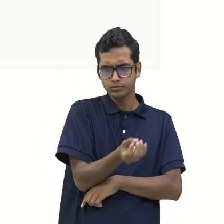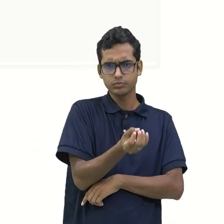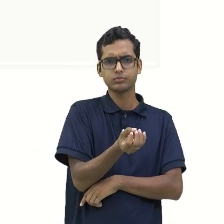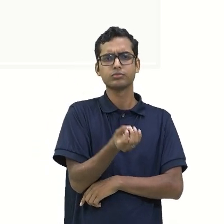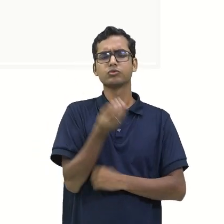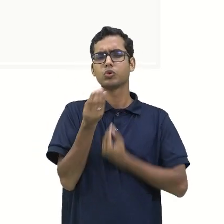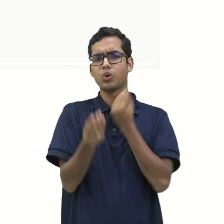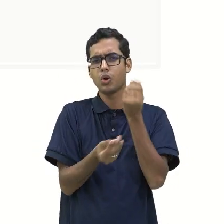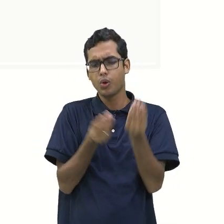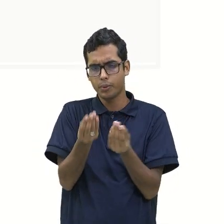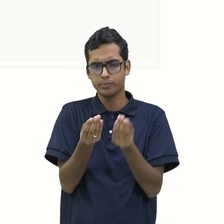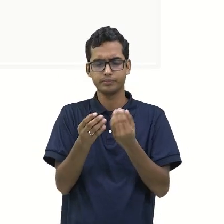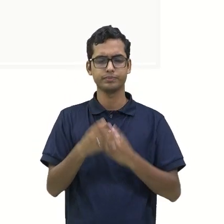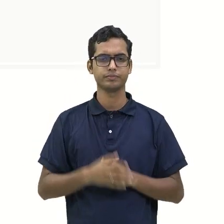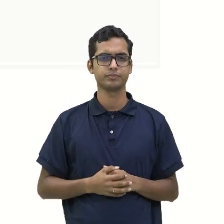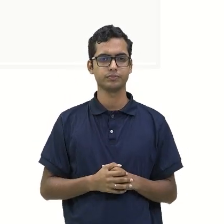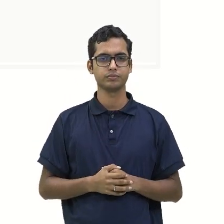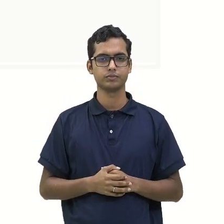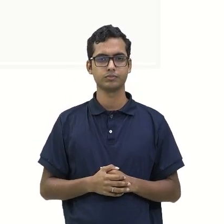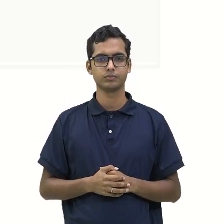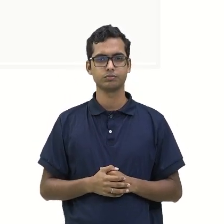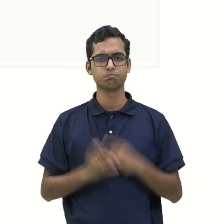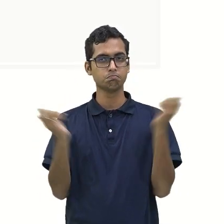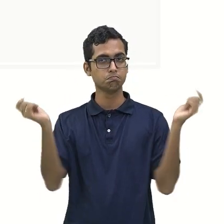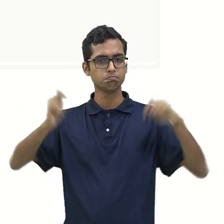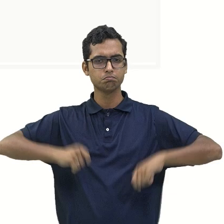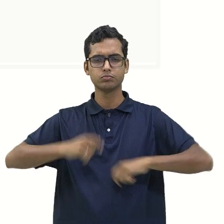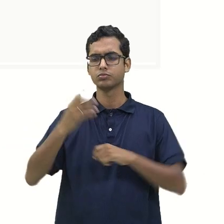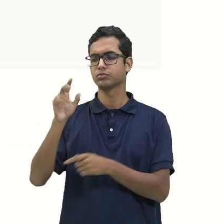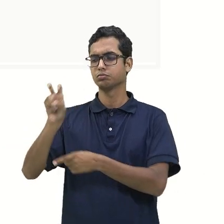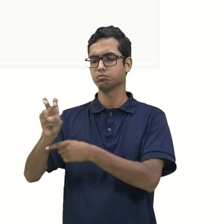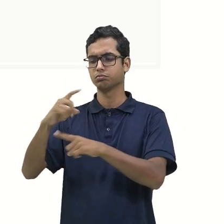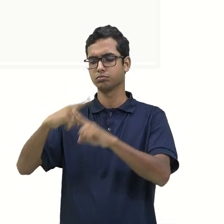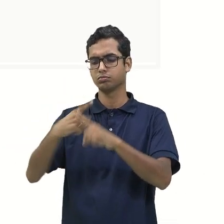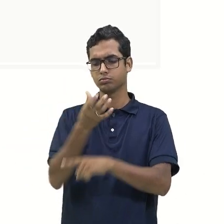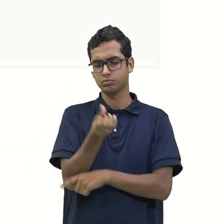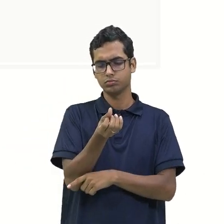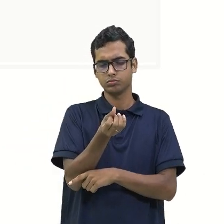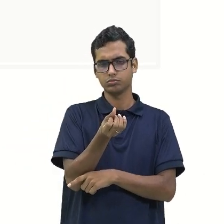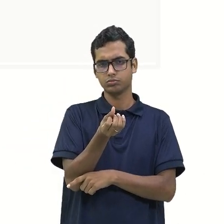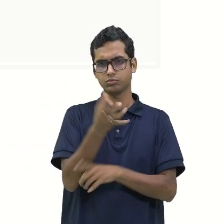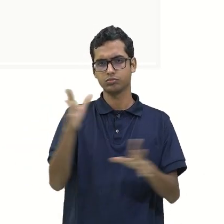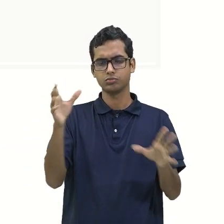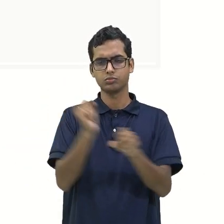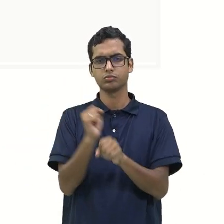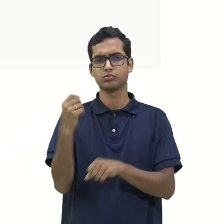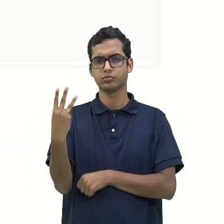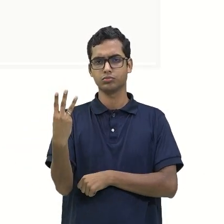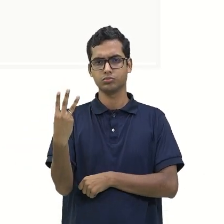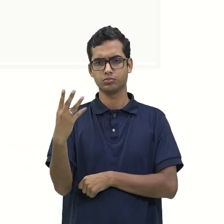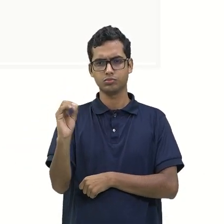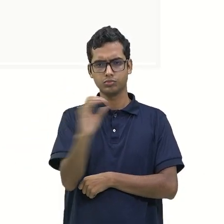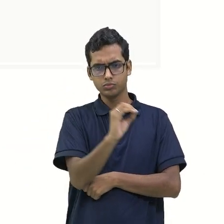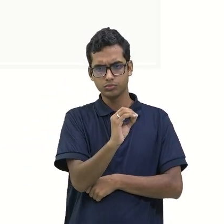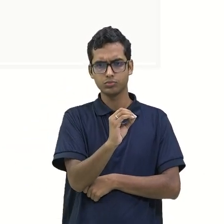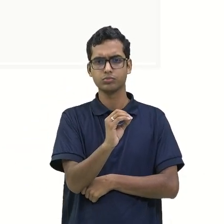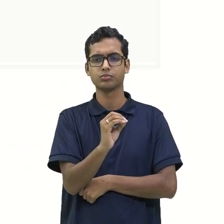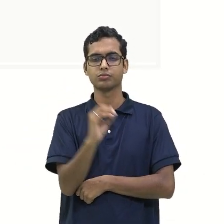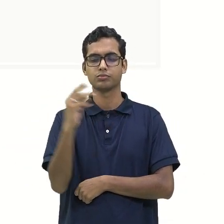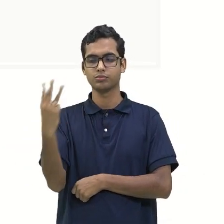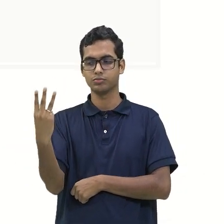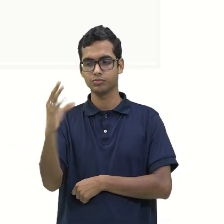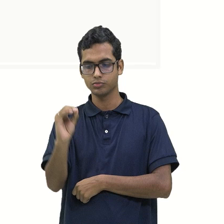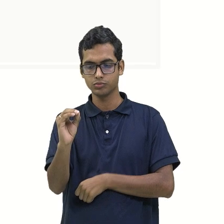sendo 5 vezes 6. 5 vezes 6 é igual a 30. Como eu tenho mais um zerinho aqui, eu acrescento mais